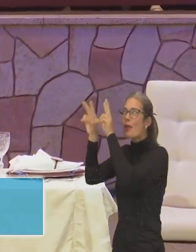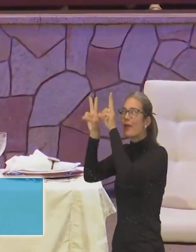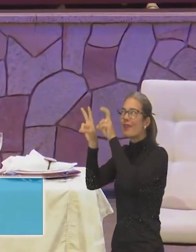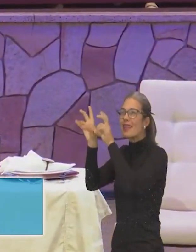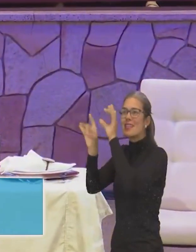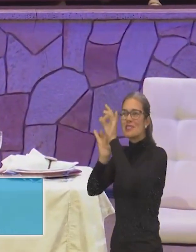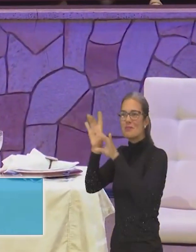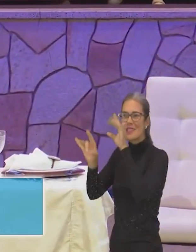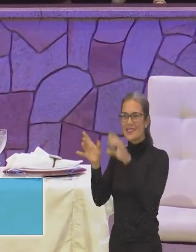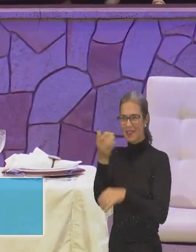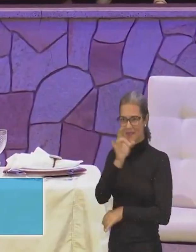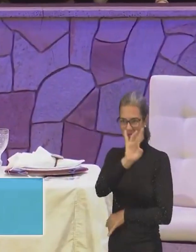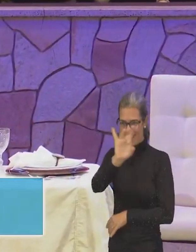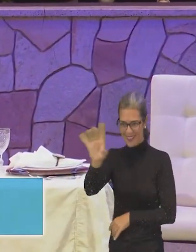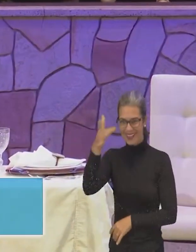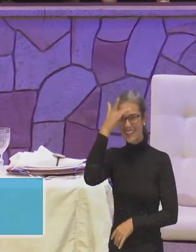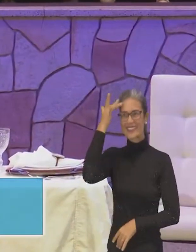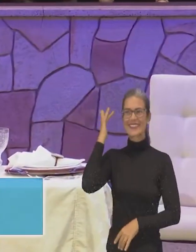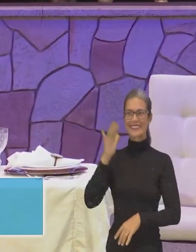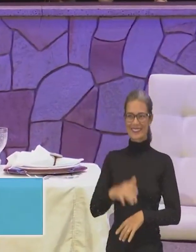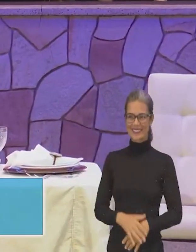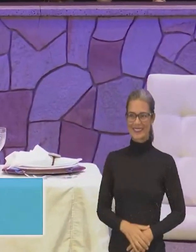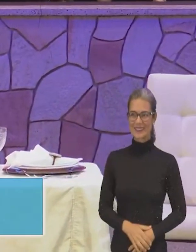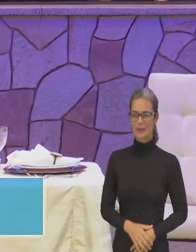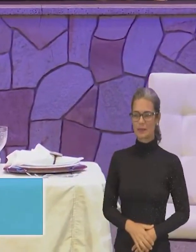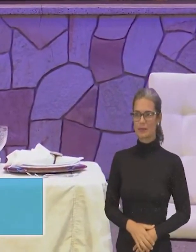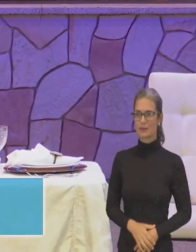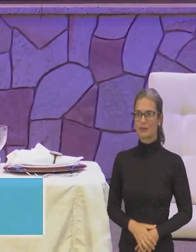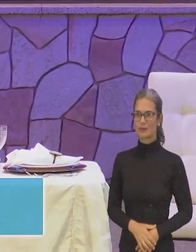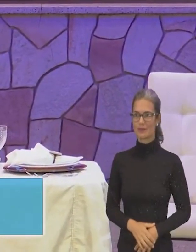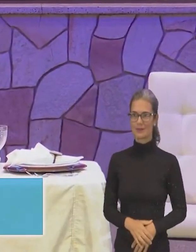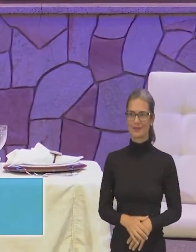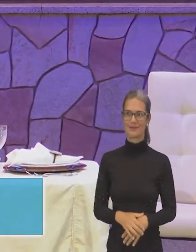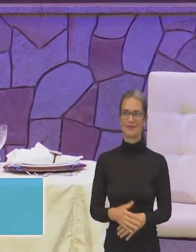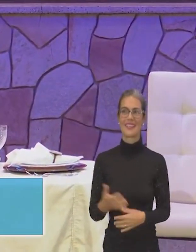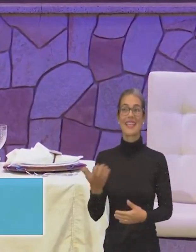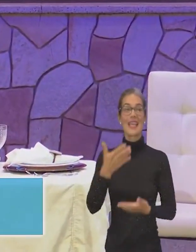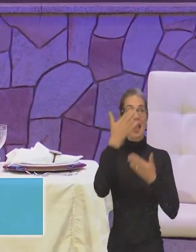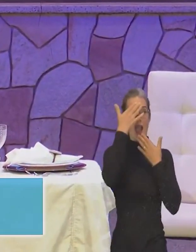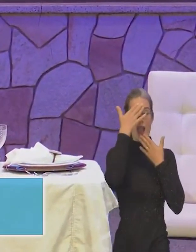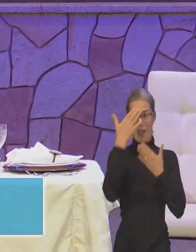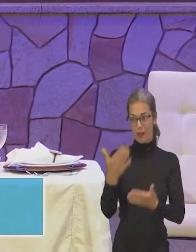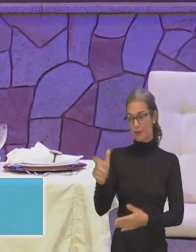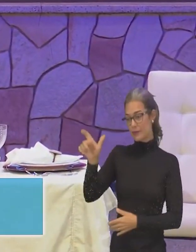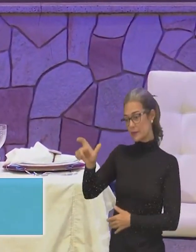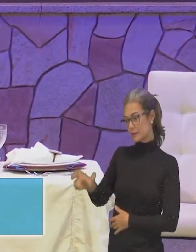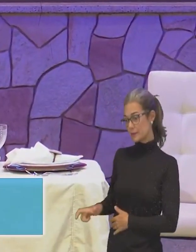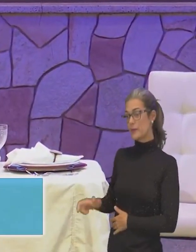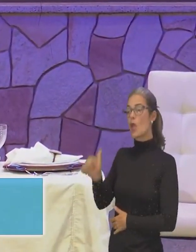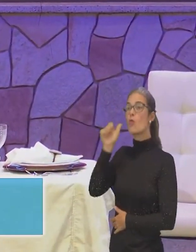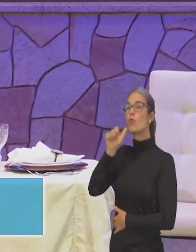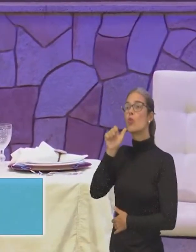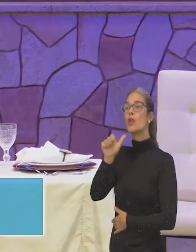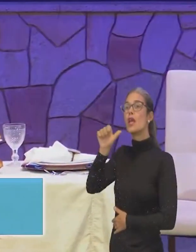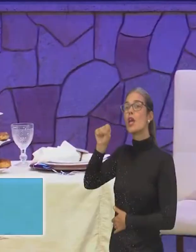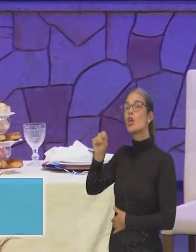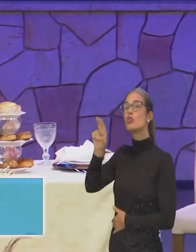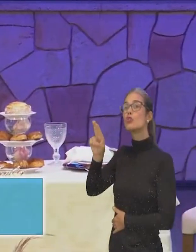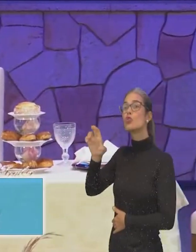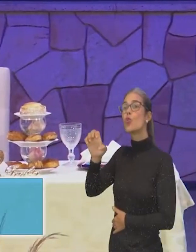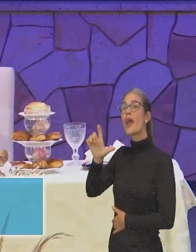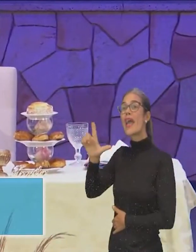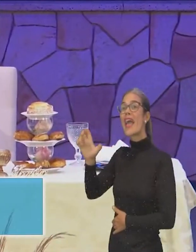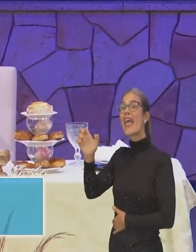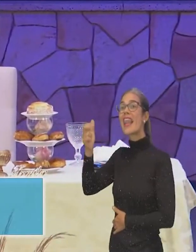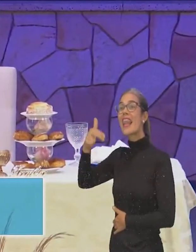nós. Nesta manhã, então, de antemão, gostaria de agradecer a irmã Suelen, que me ajudou a realizar esse